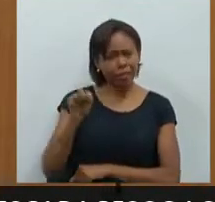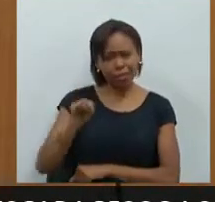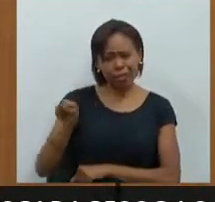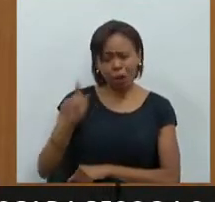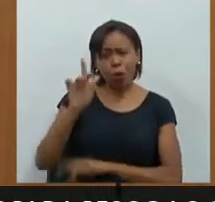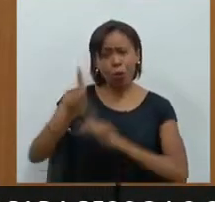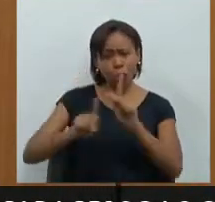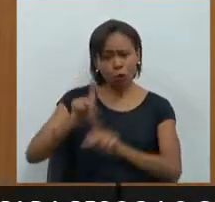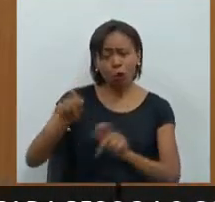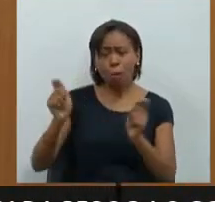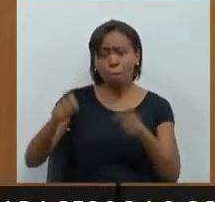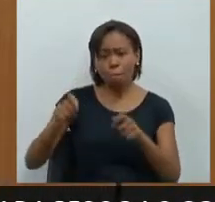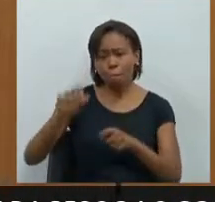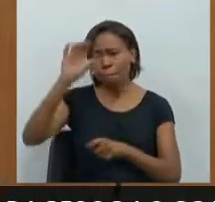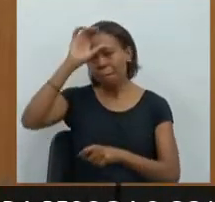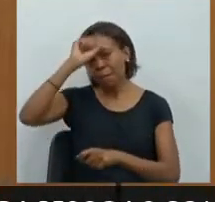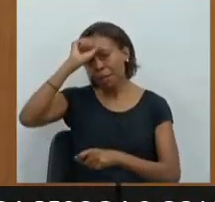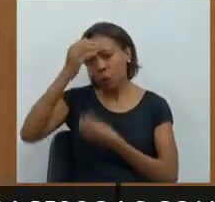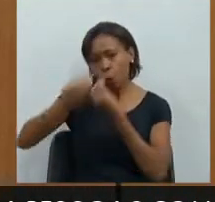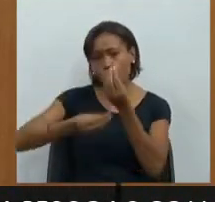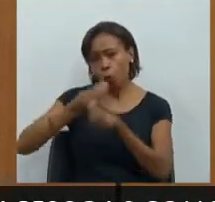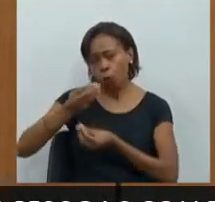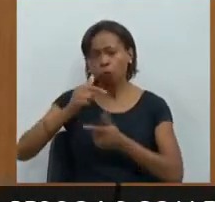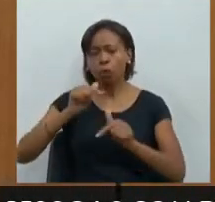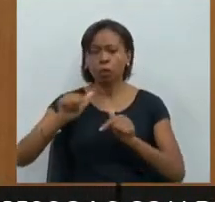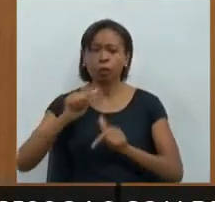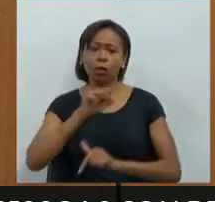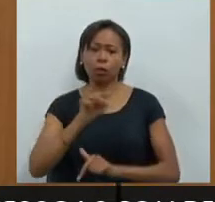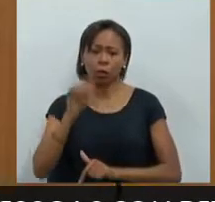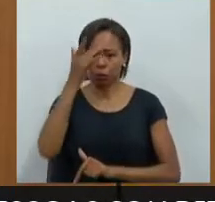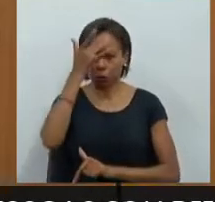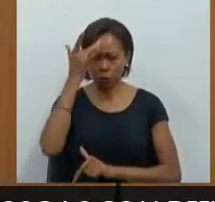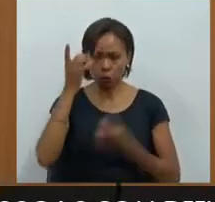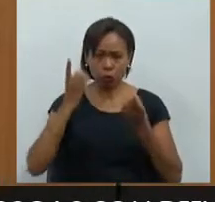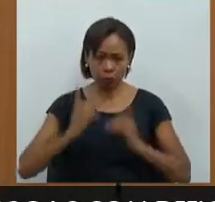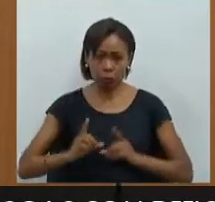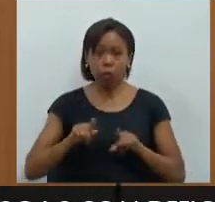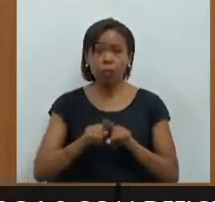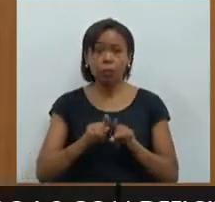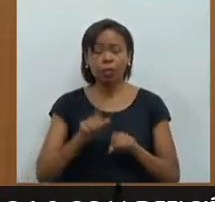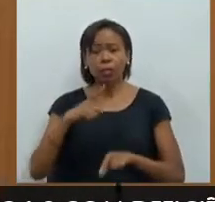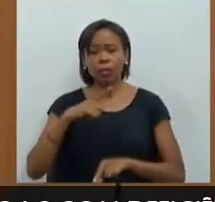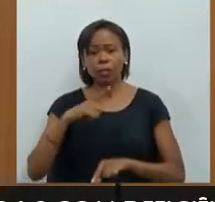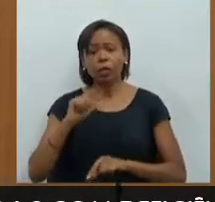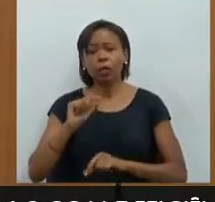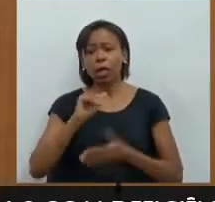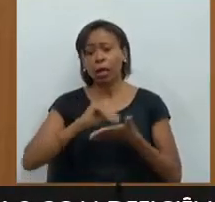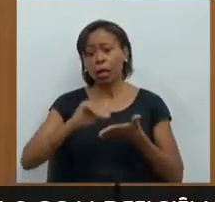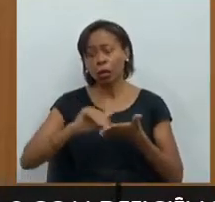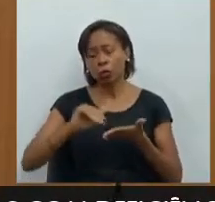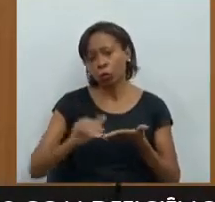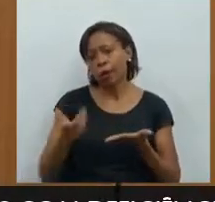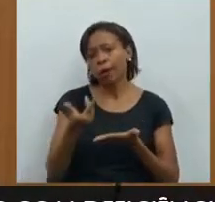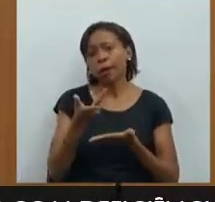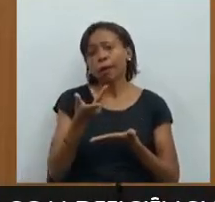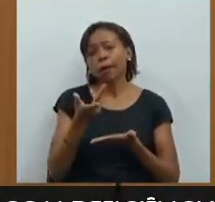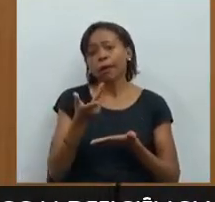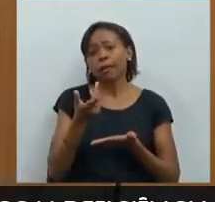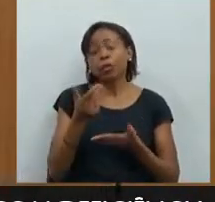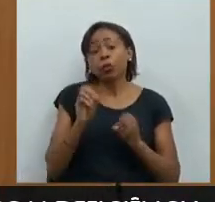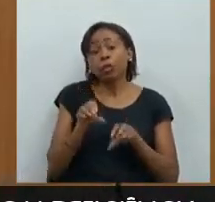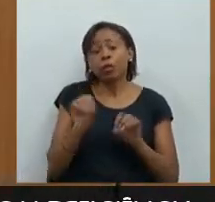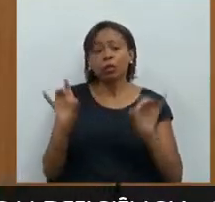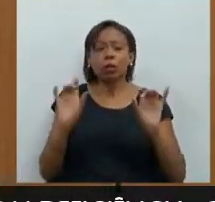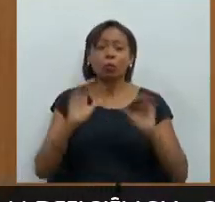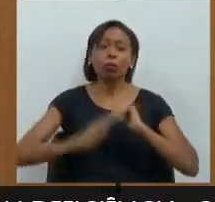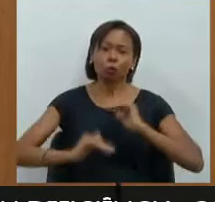saber trabalhar com a pauta. Também lá nós temos também uma superintendência de educação profissional. A gente está aberto, a CEDES